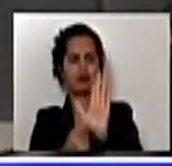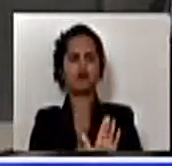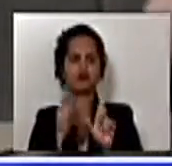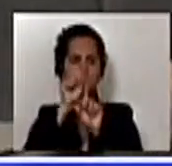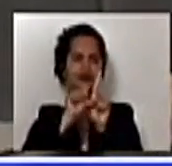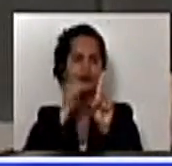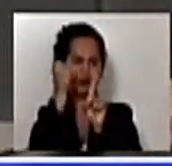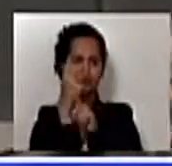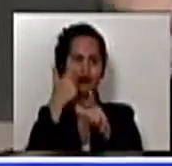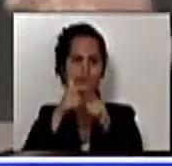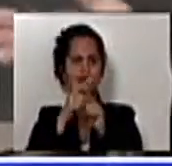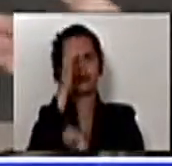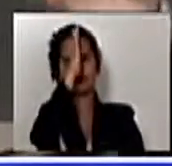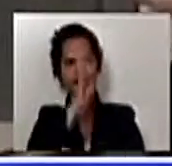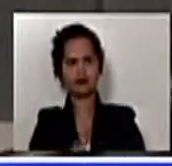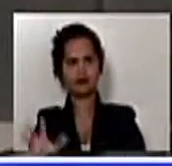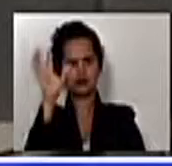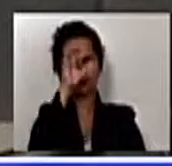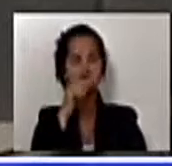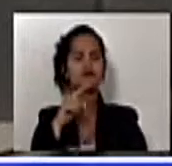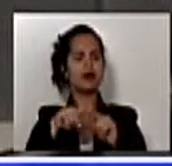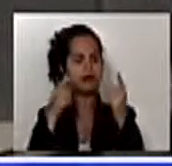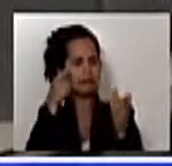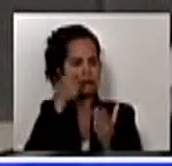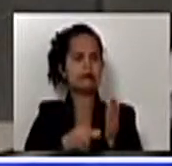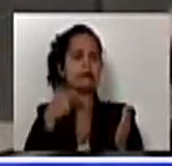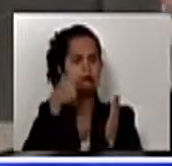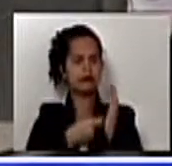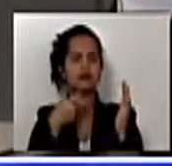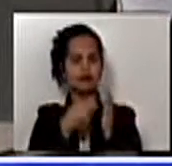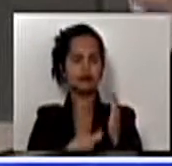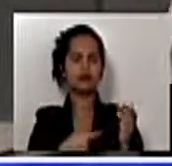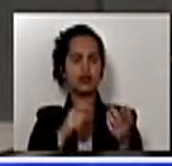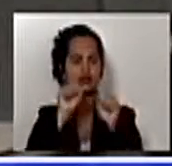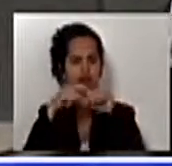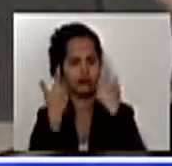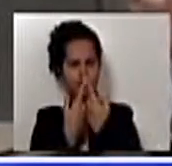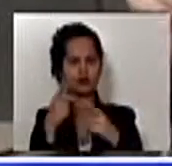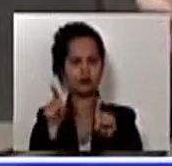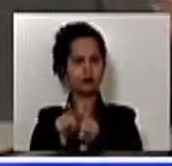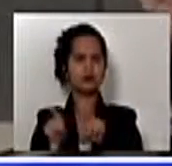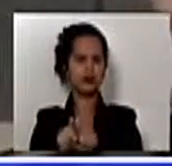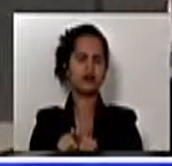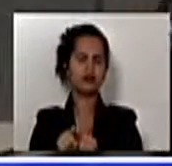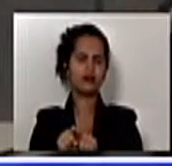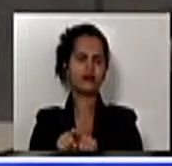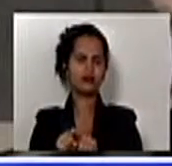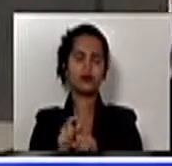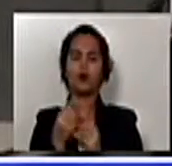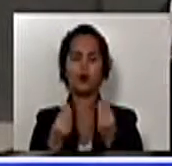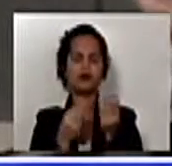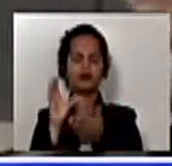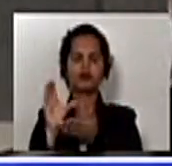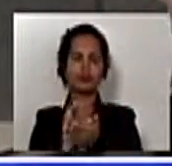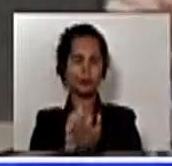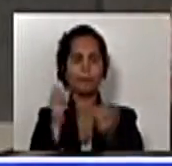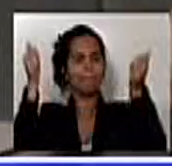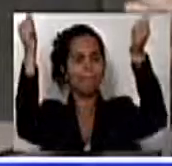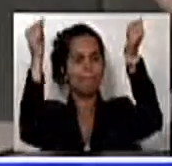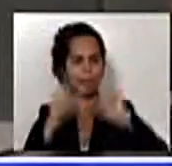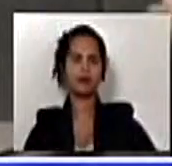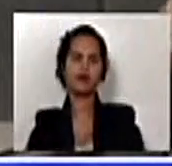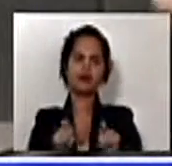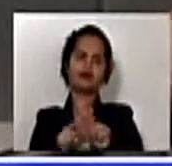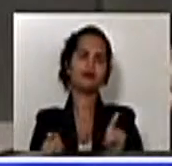sociais do Brasil. Daí, não é, o orçamento da Assembleia também é um dos piores orçamentos